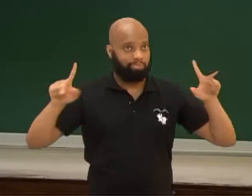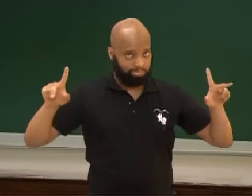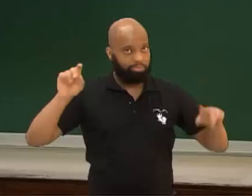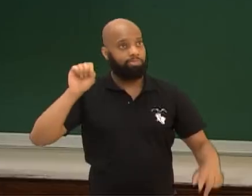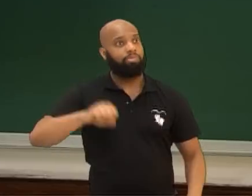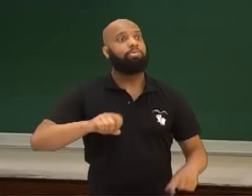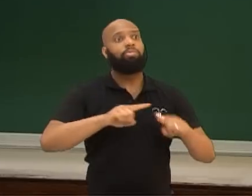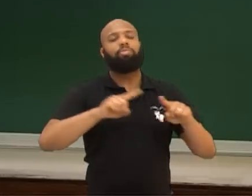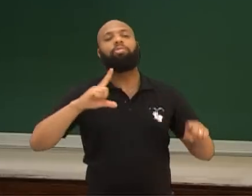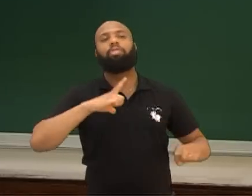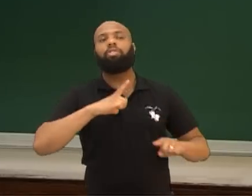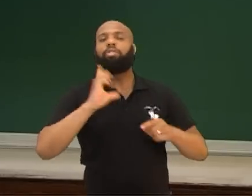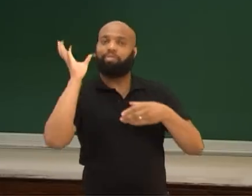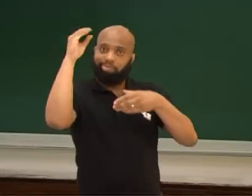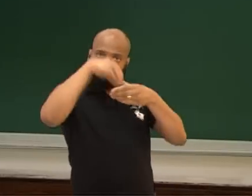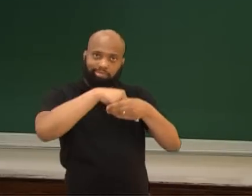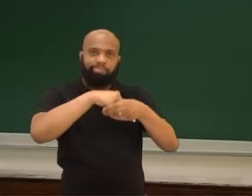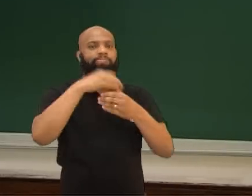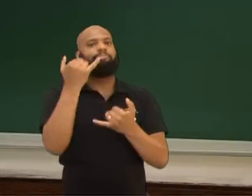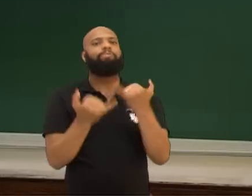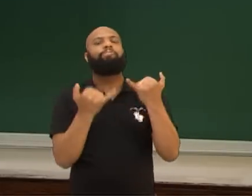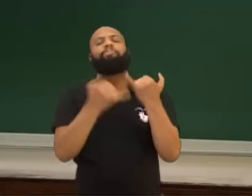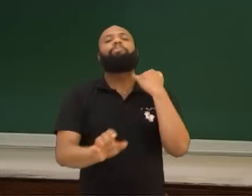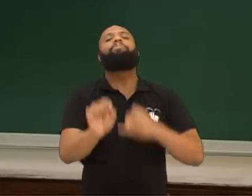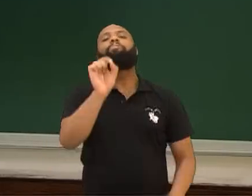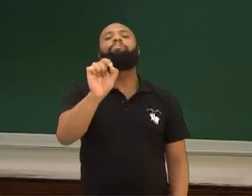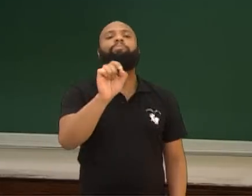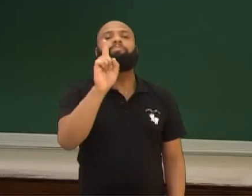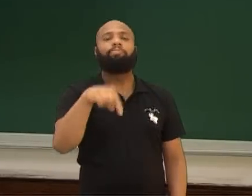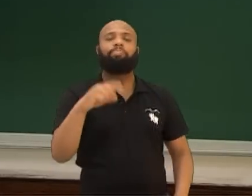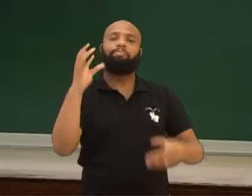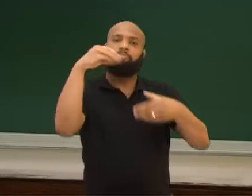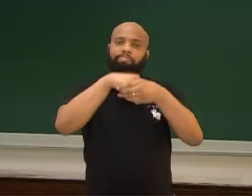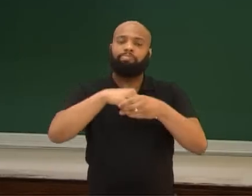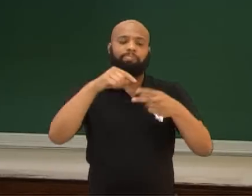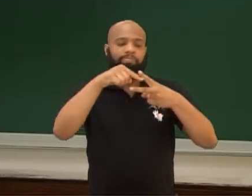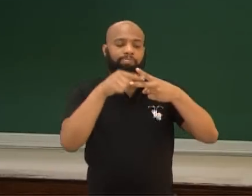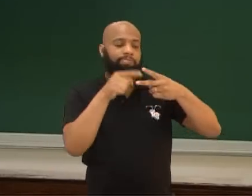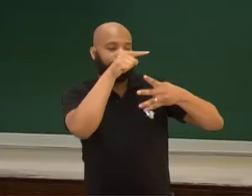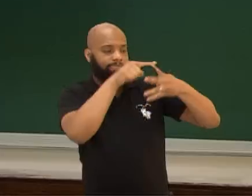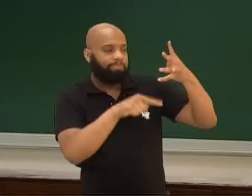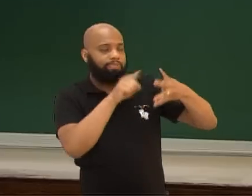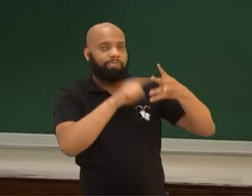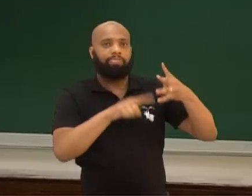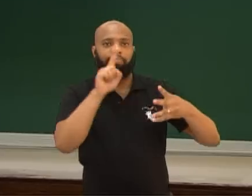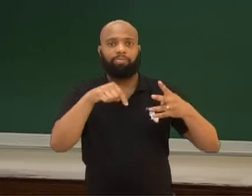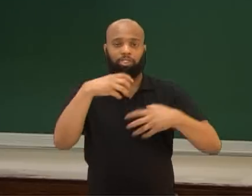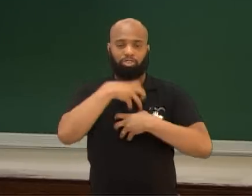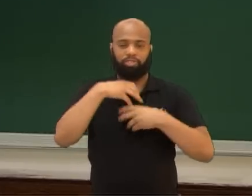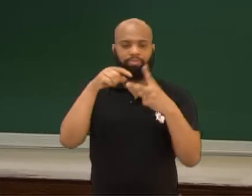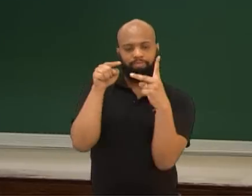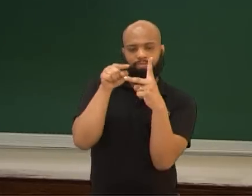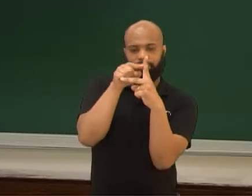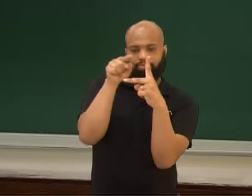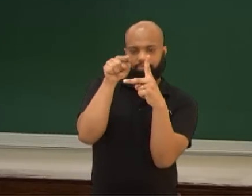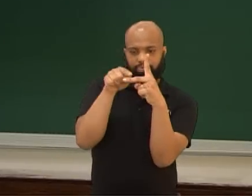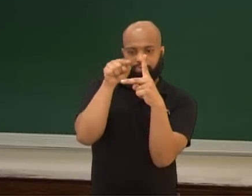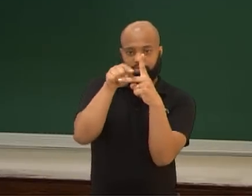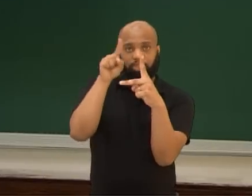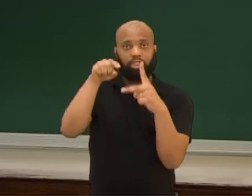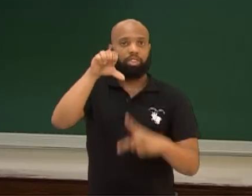diferentes, só que eles têm algo em comum. O que eles têm em comum? Que os 4 ângulos são retos, os 4 ângulos